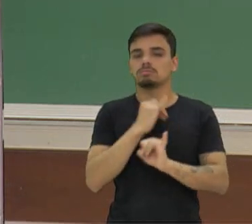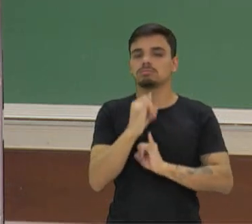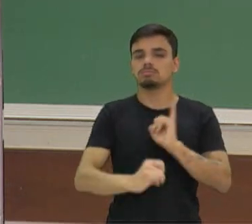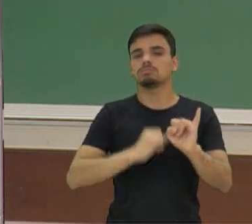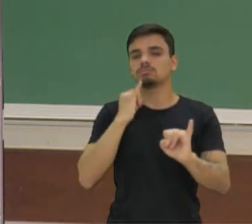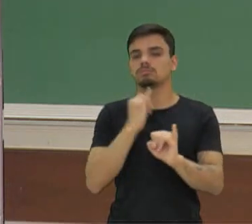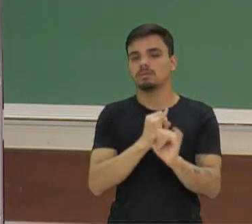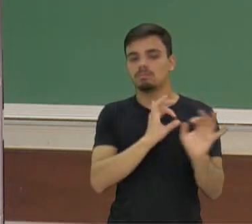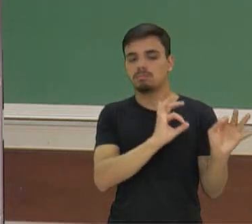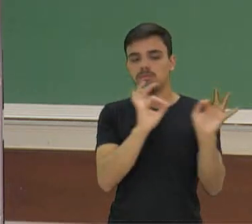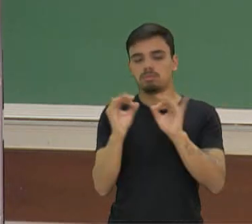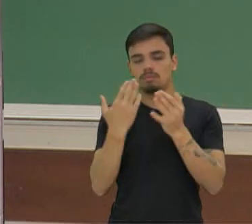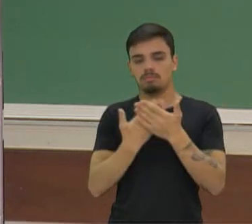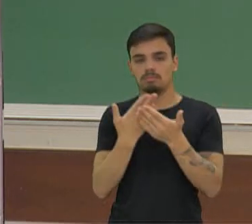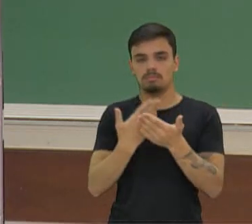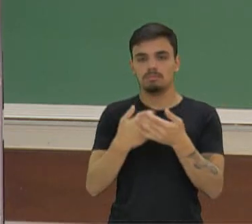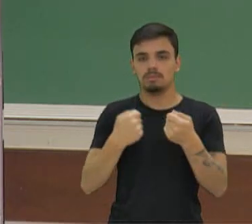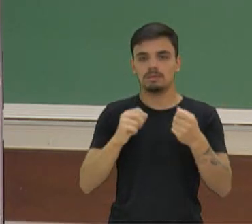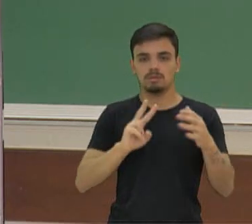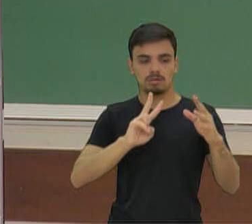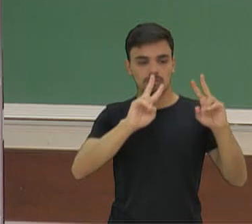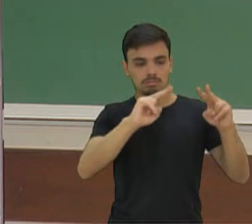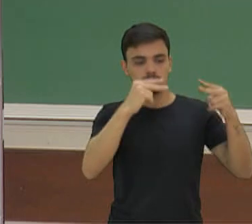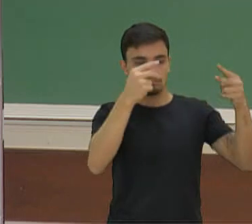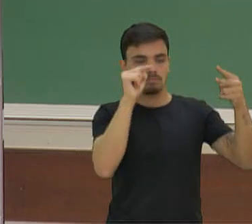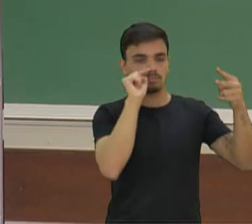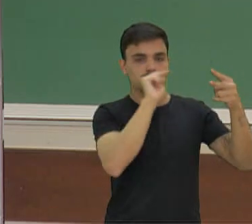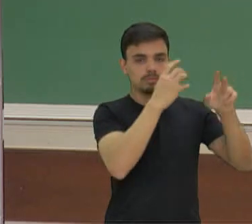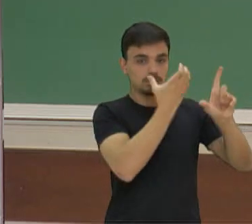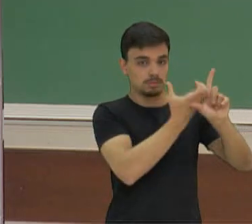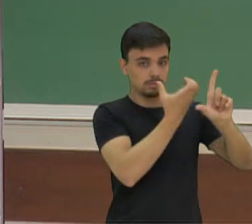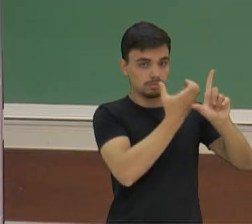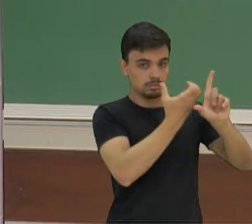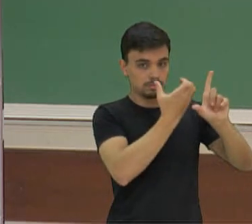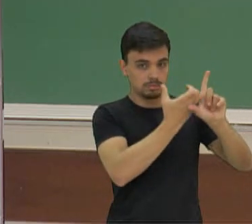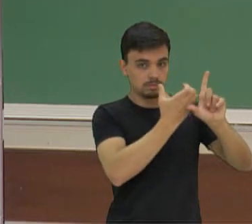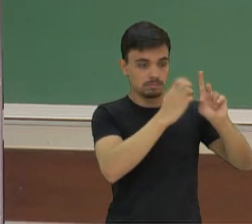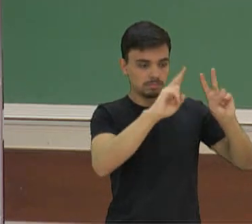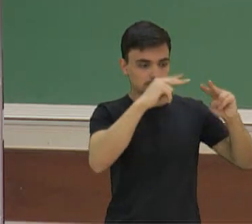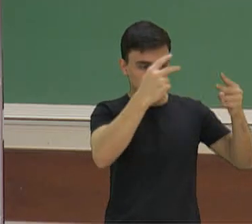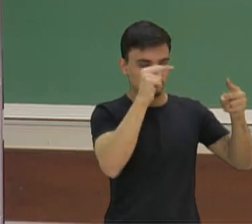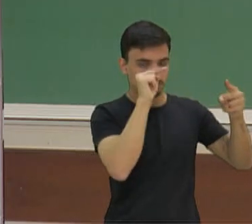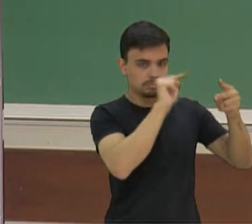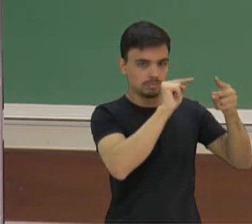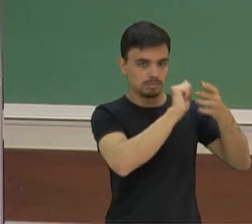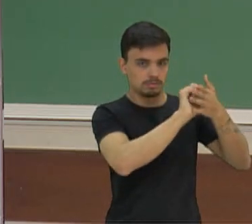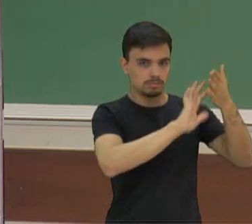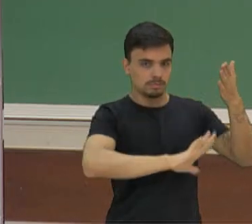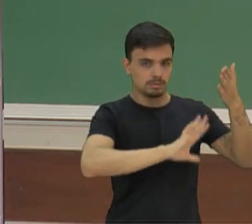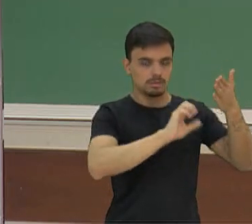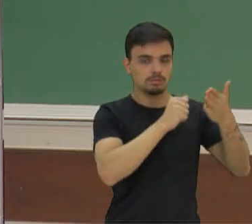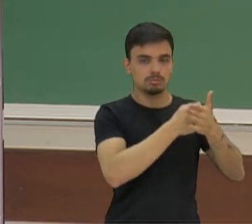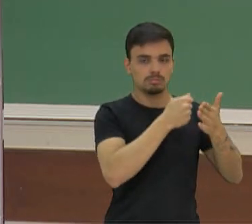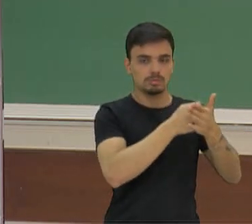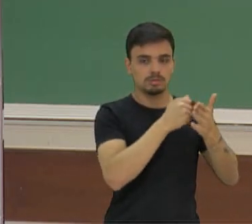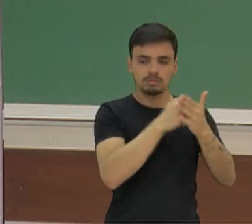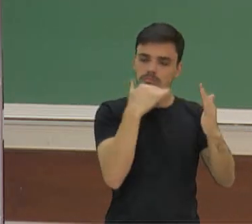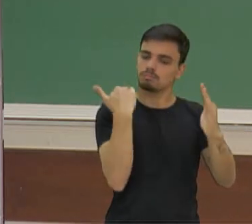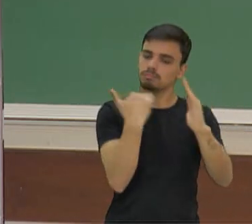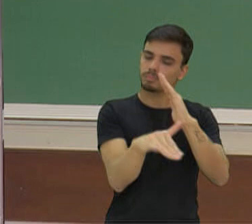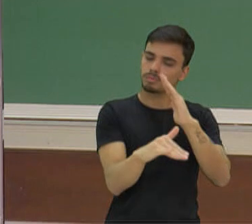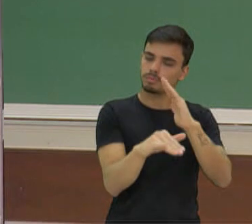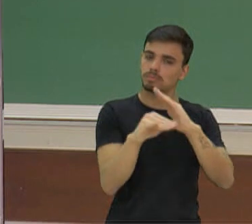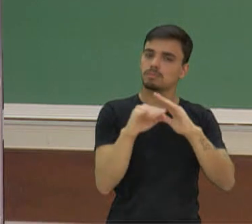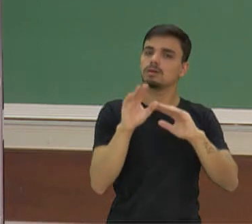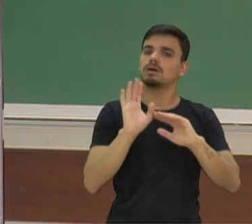você precisa clicar na atividade lá no Google Classroom, clica na atividade, preenche a atividade, envia a atividade, assim